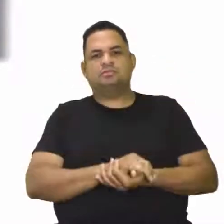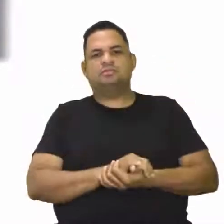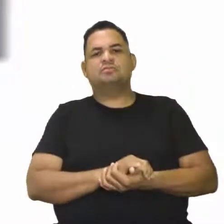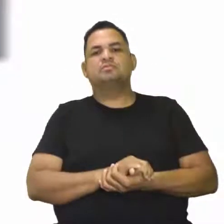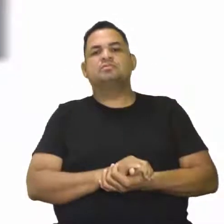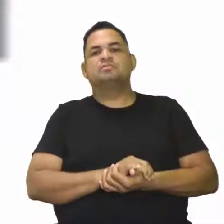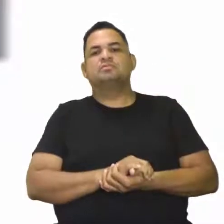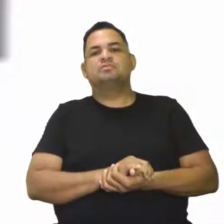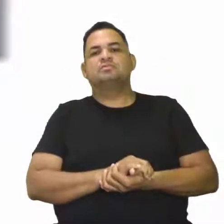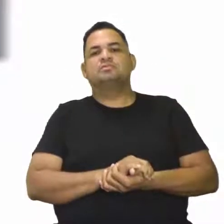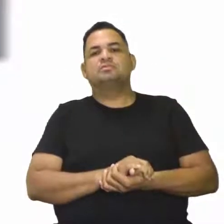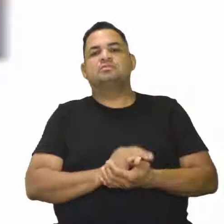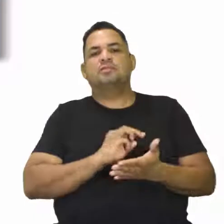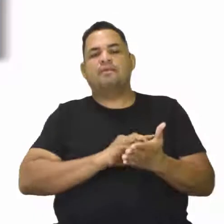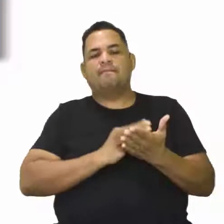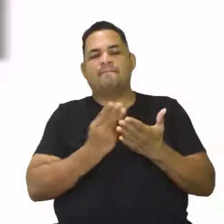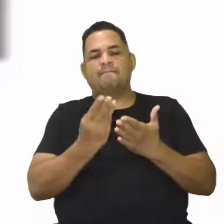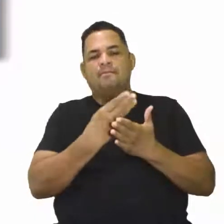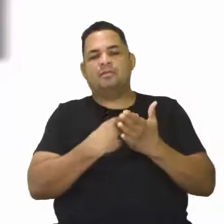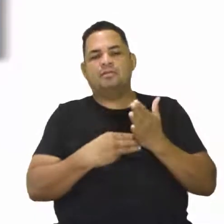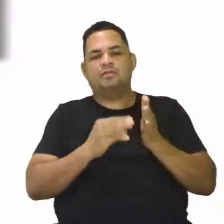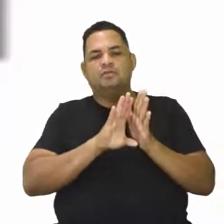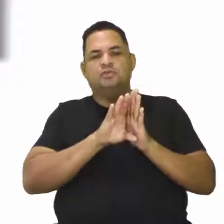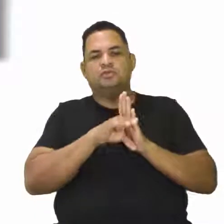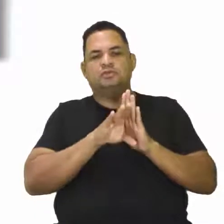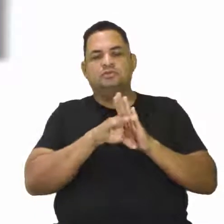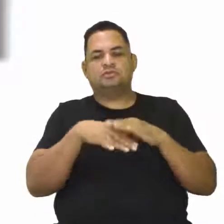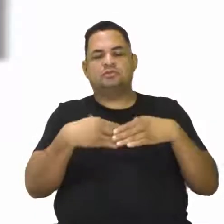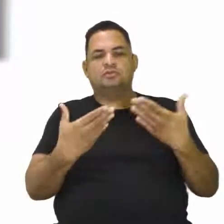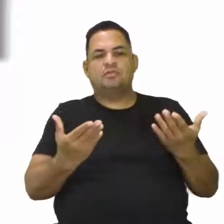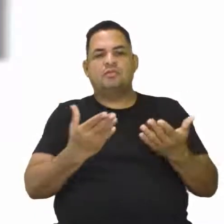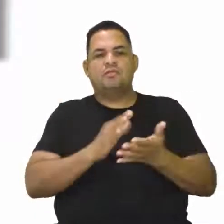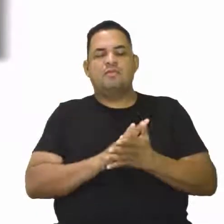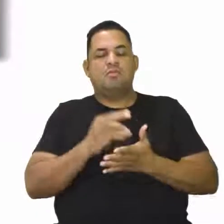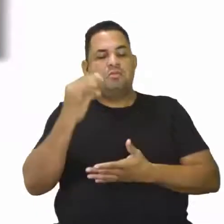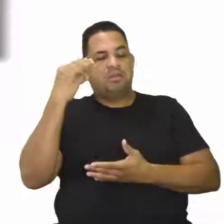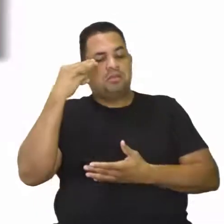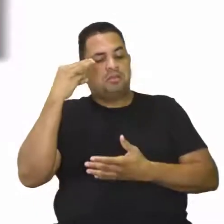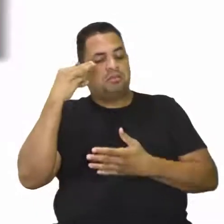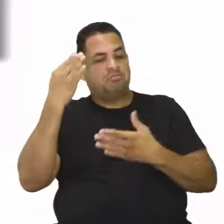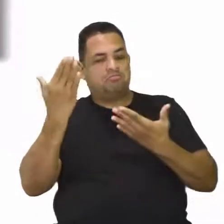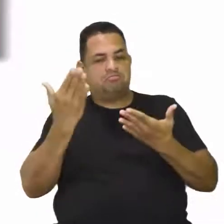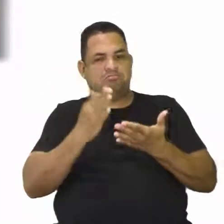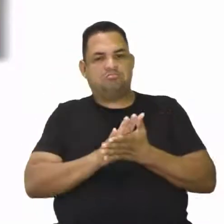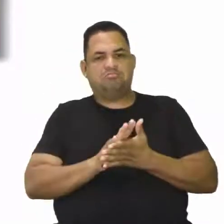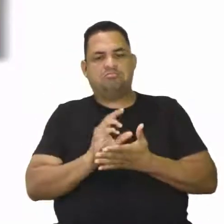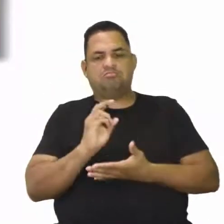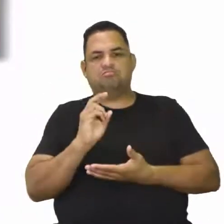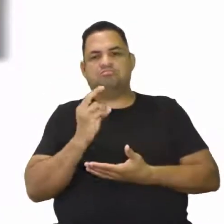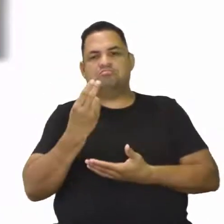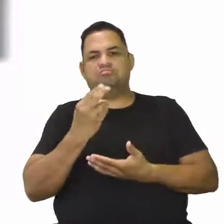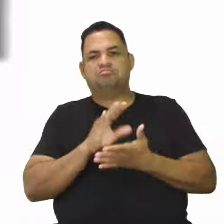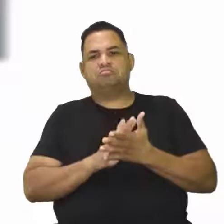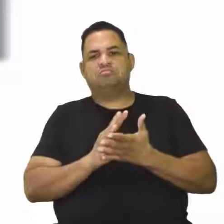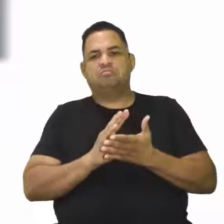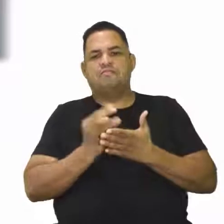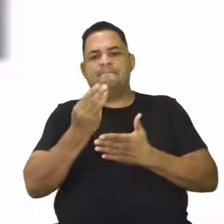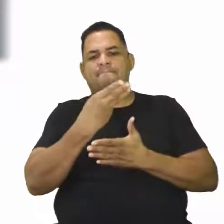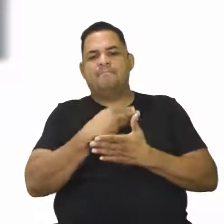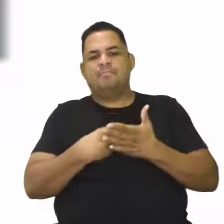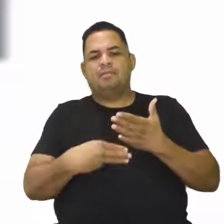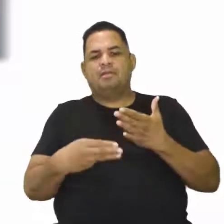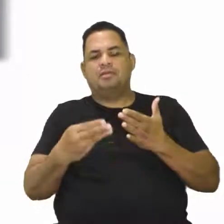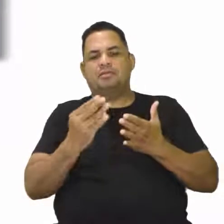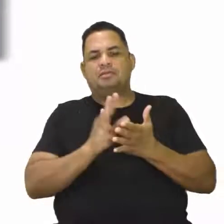informativos e um mapa conceitual ou mapa mental. Ou um mapa que